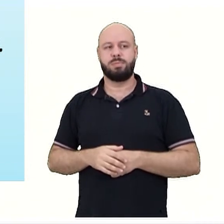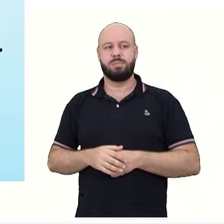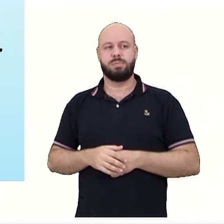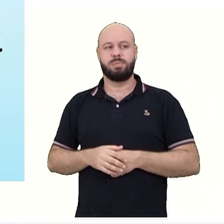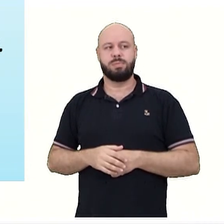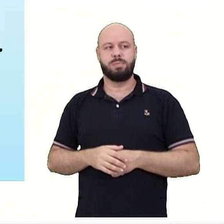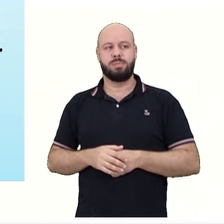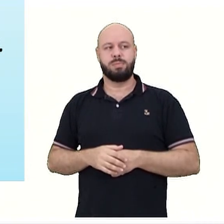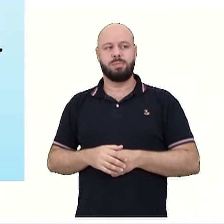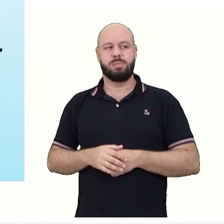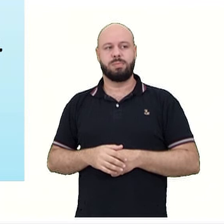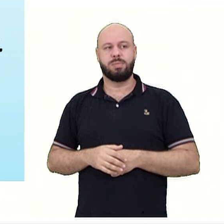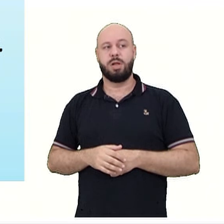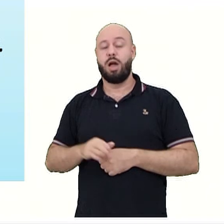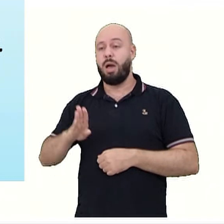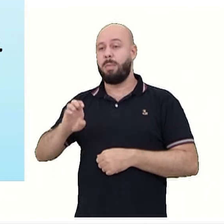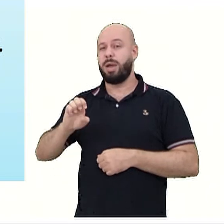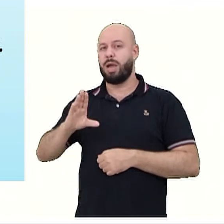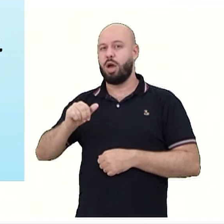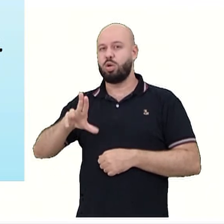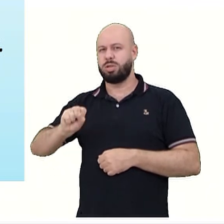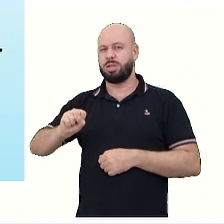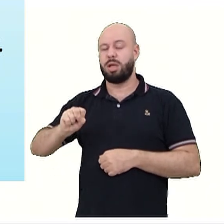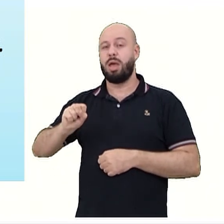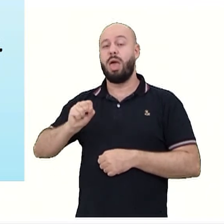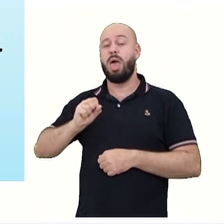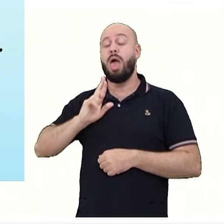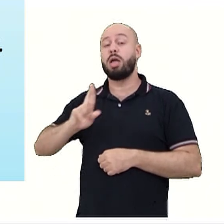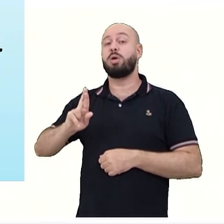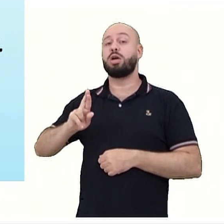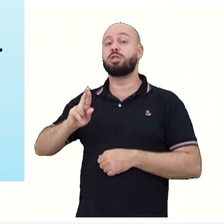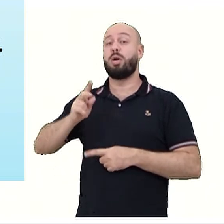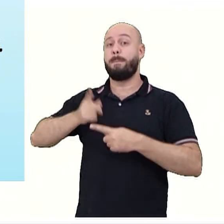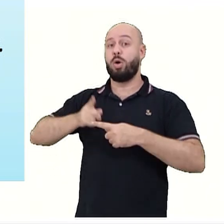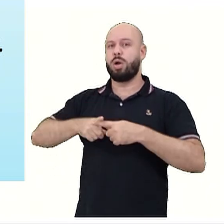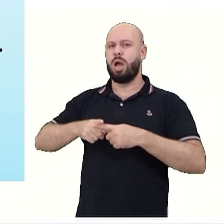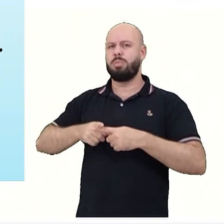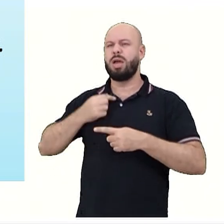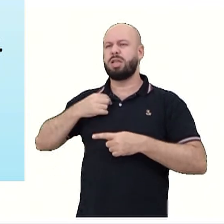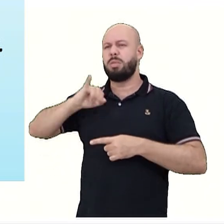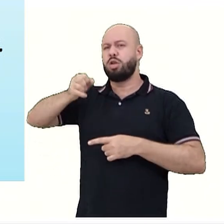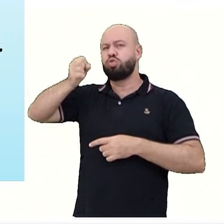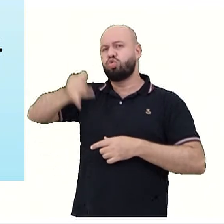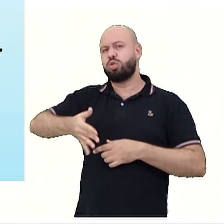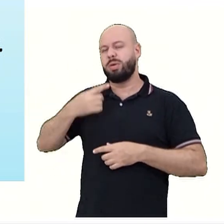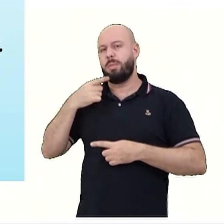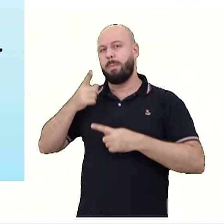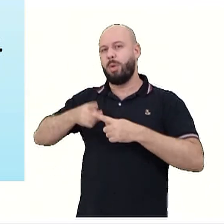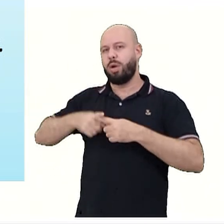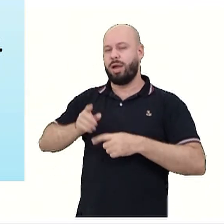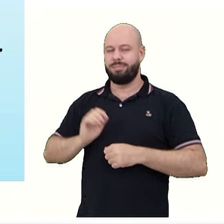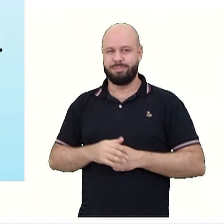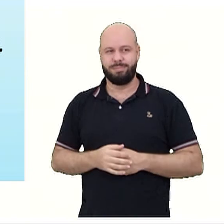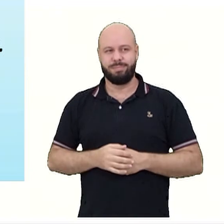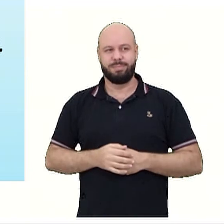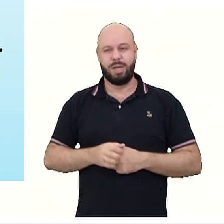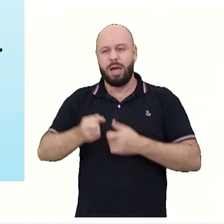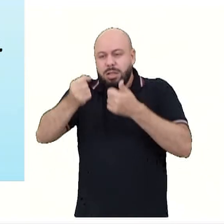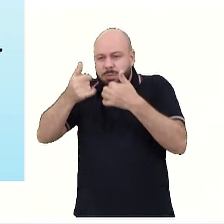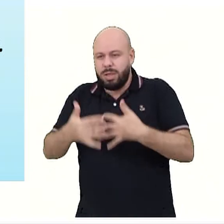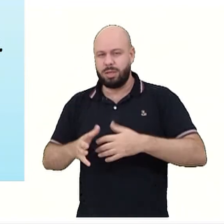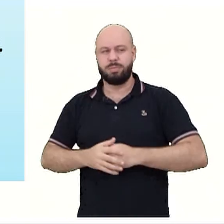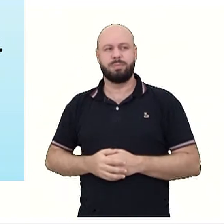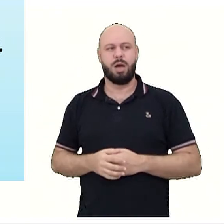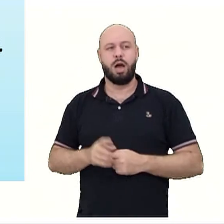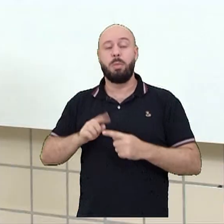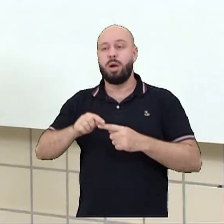muito doente. Esse because aí é o porquê da nossa resposta, quando a gente justifica alguma coisa, né, Su? É a explicação. É o